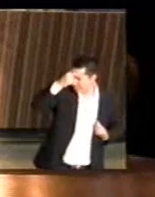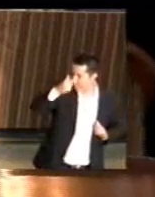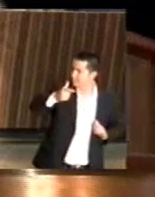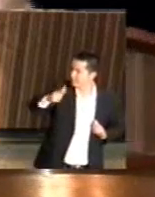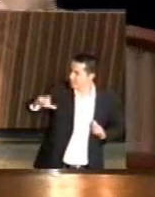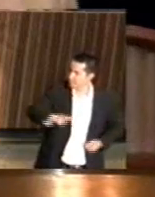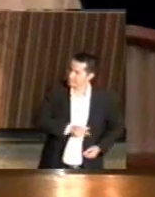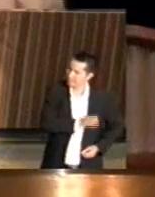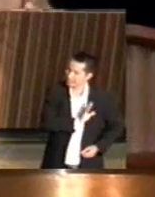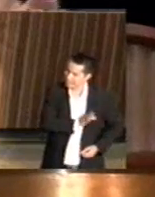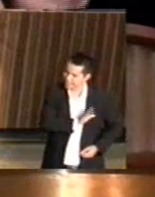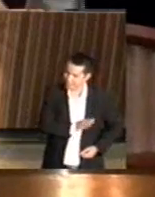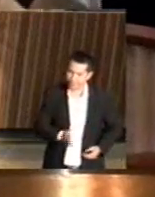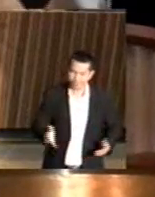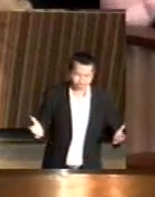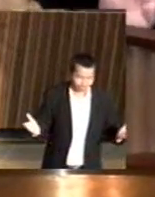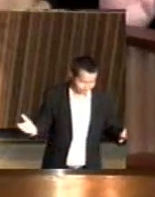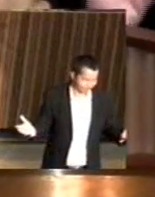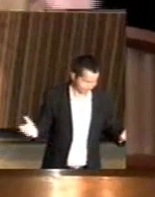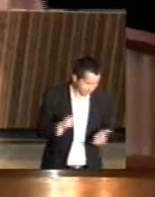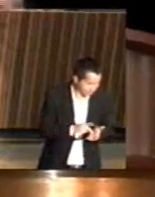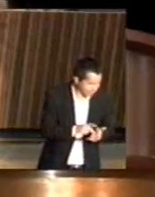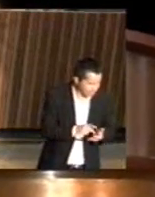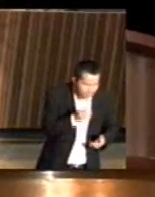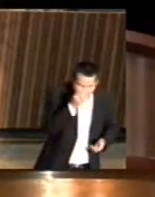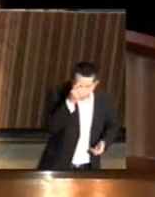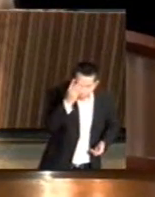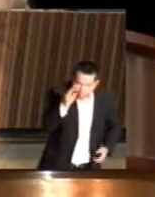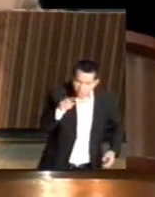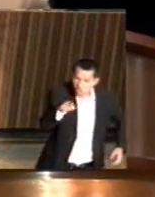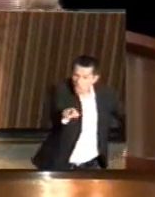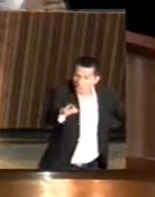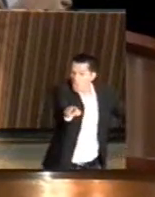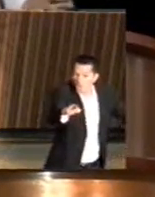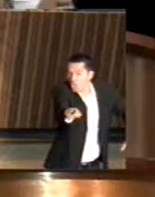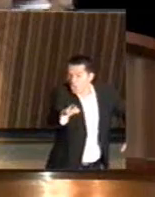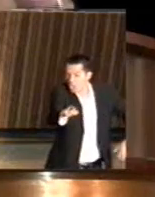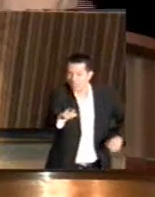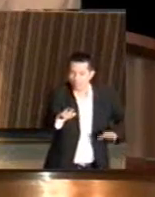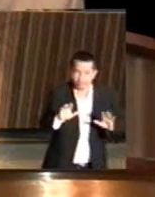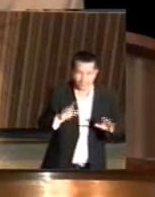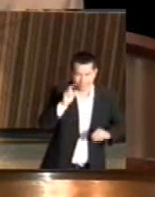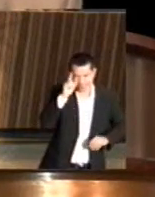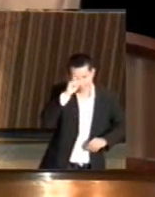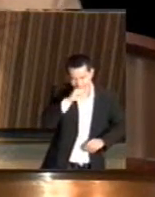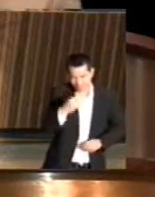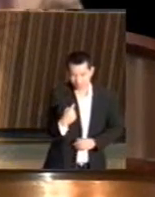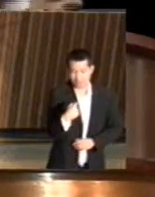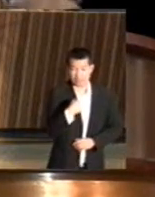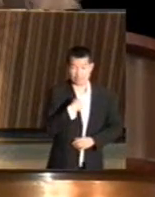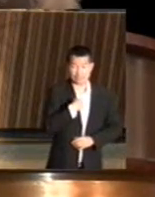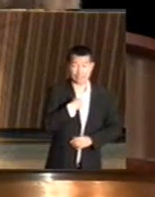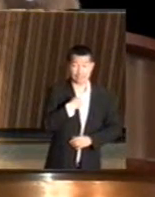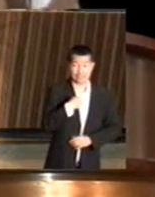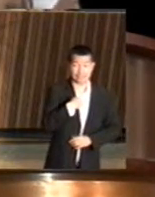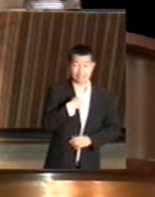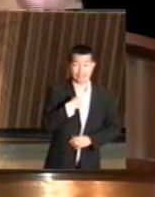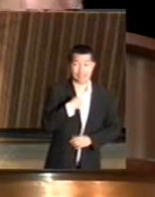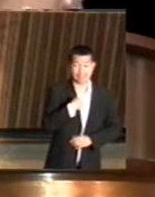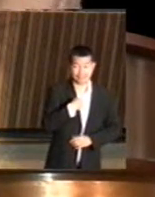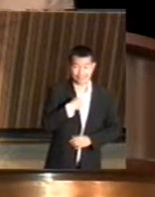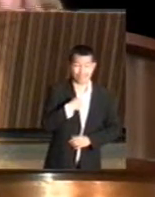acontecendo ali, a questão entre Ló e Abraão, não era uma questão de terra, não era uma questão de falta